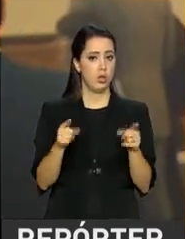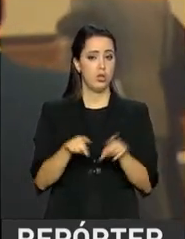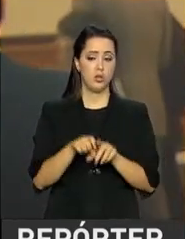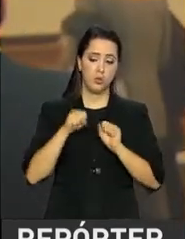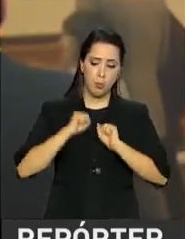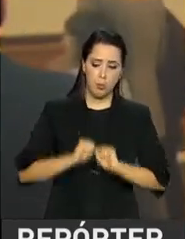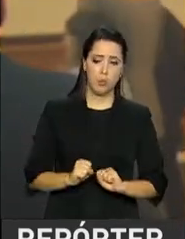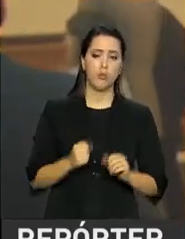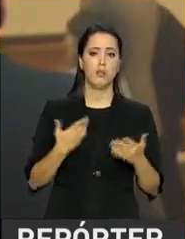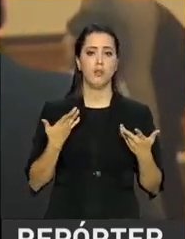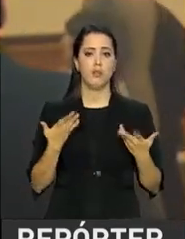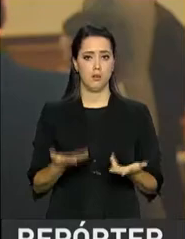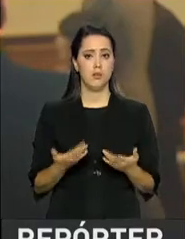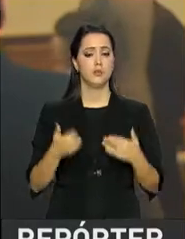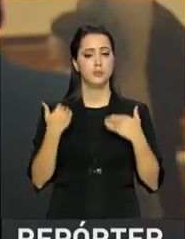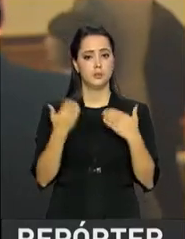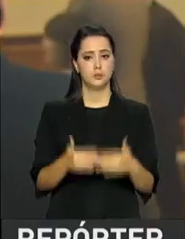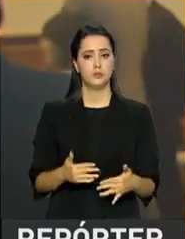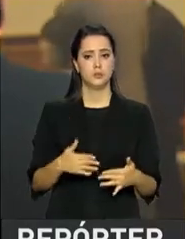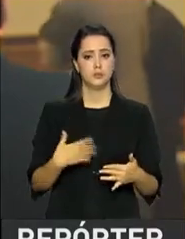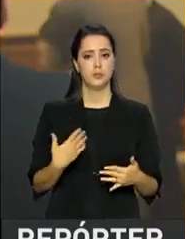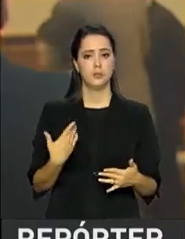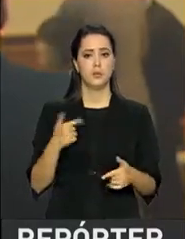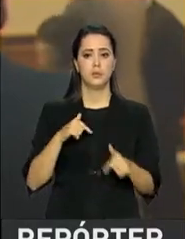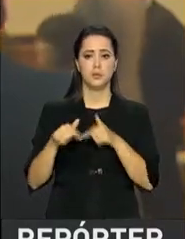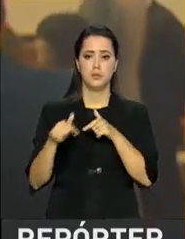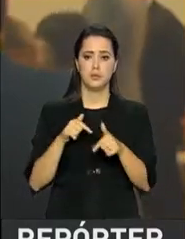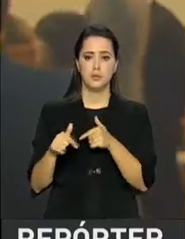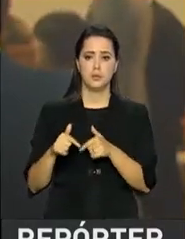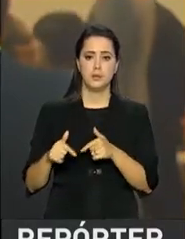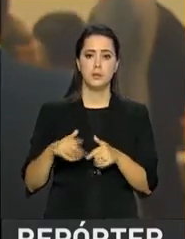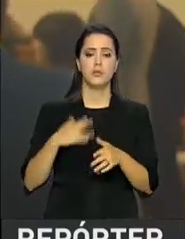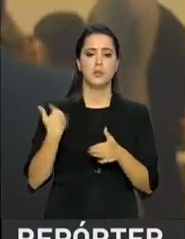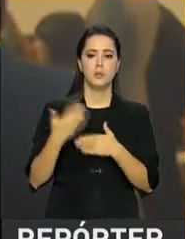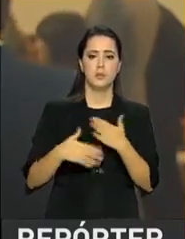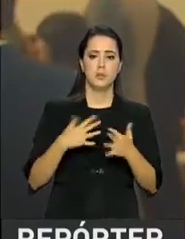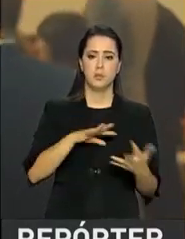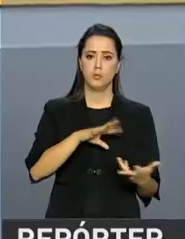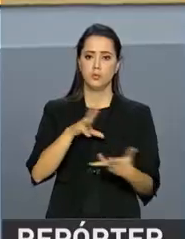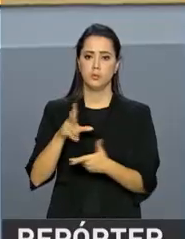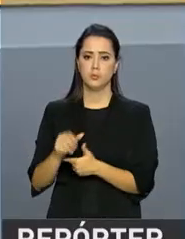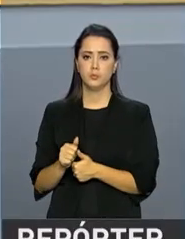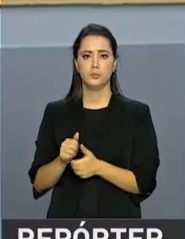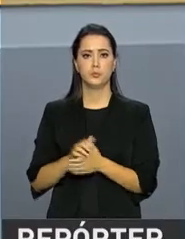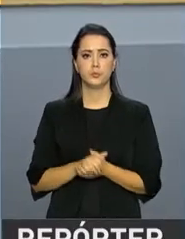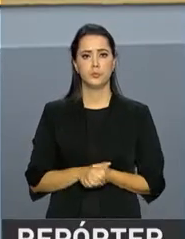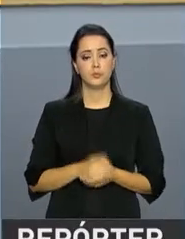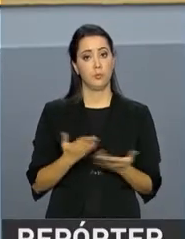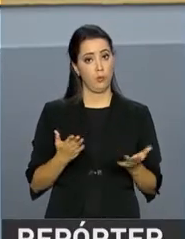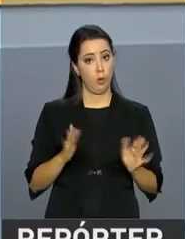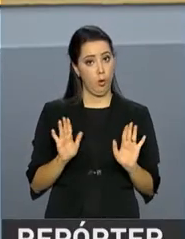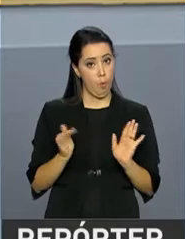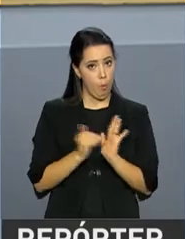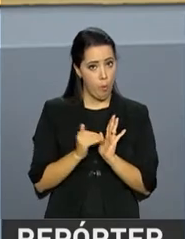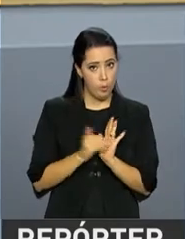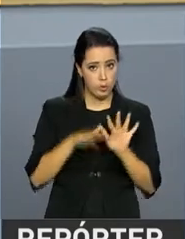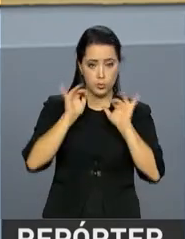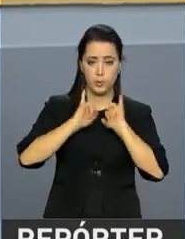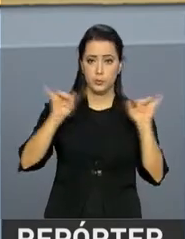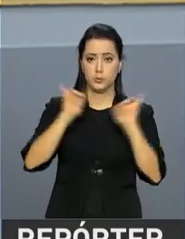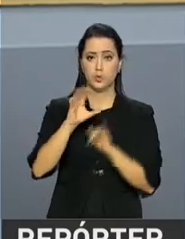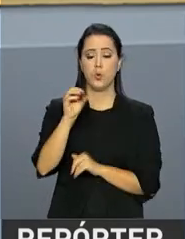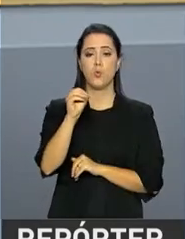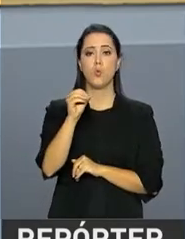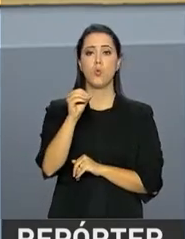disposição a pra se comportar como um grande ator no sistema internacional e uma última informação o